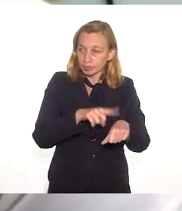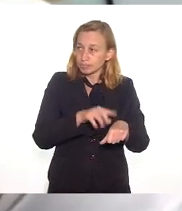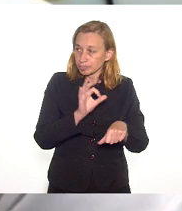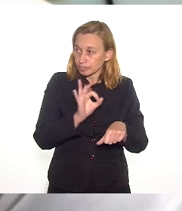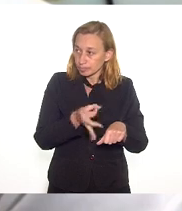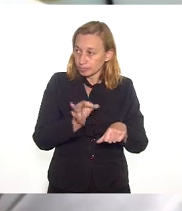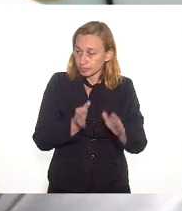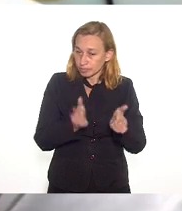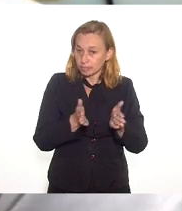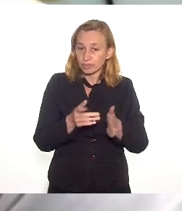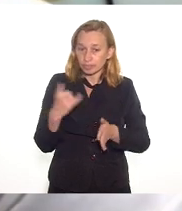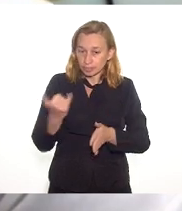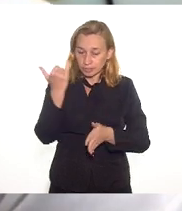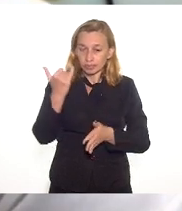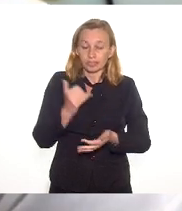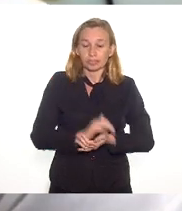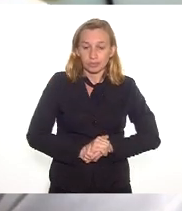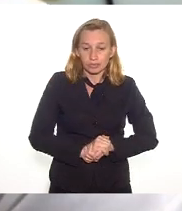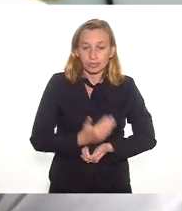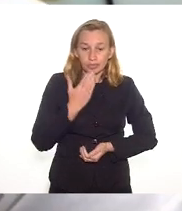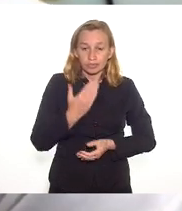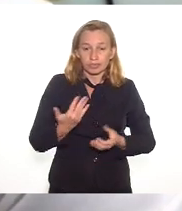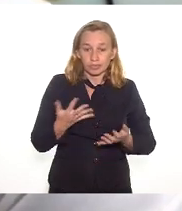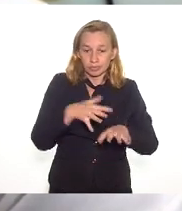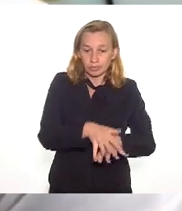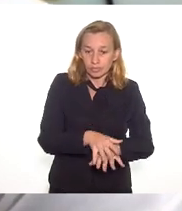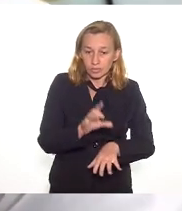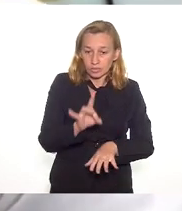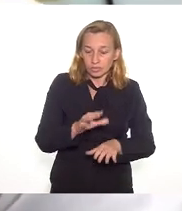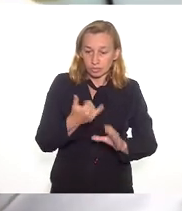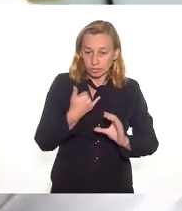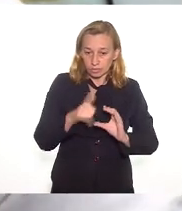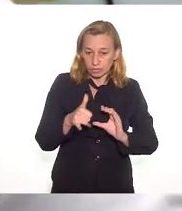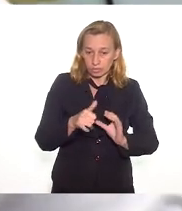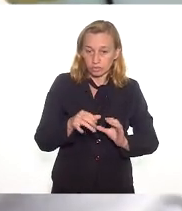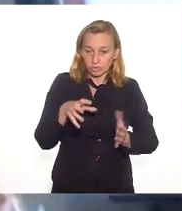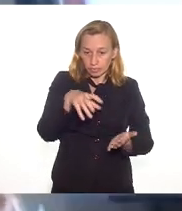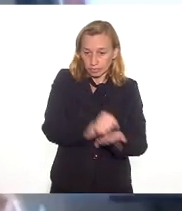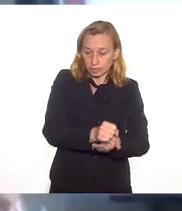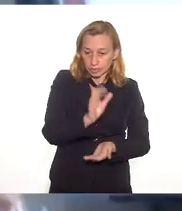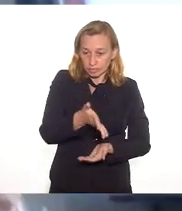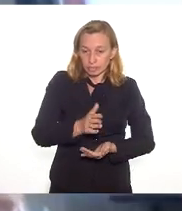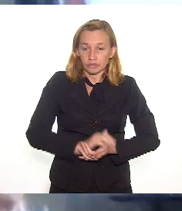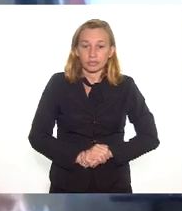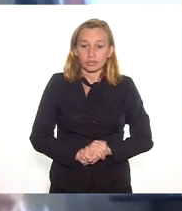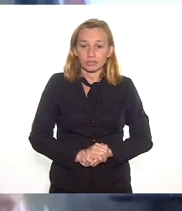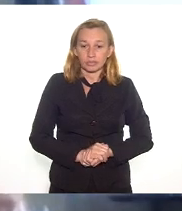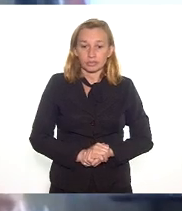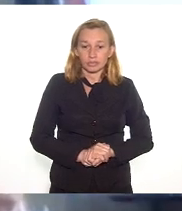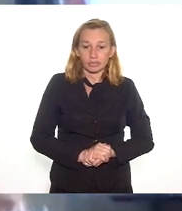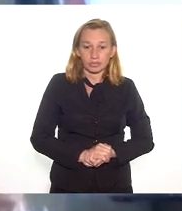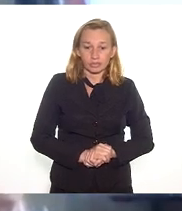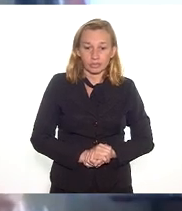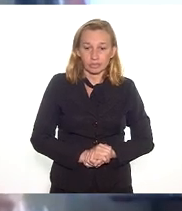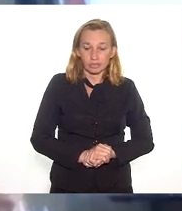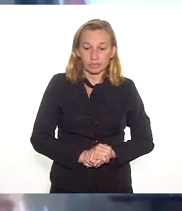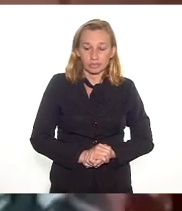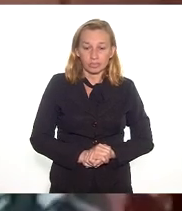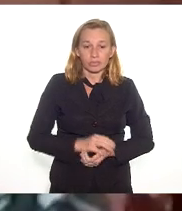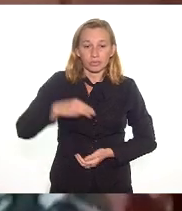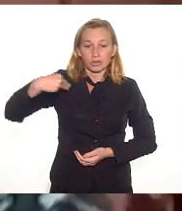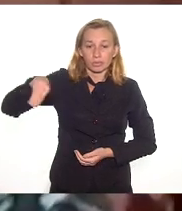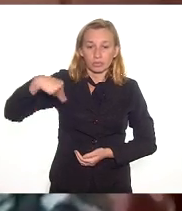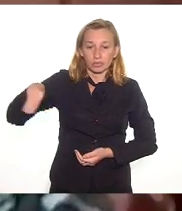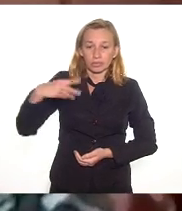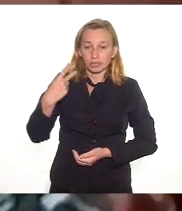em razão disso, pedi a Vossa Excelência a inclusão. Só vou mandar para o WhatsApp só para registrar. Tem um áudio aberto aí, deputado. Mink, é o